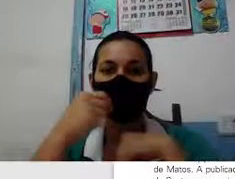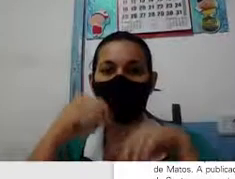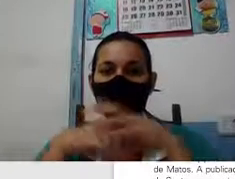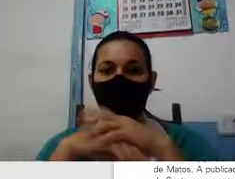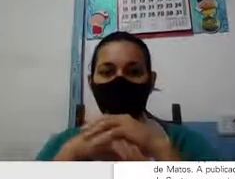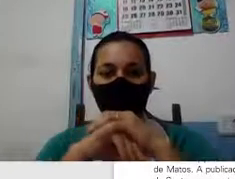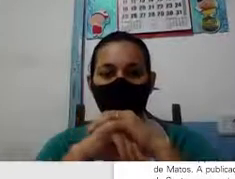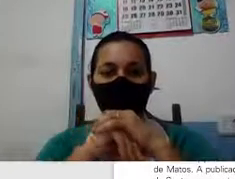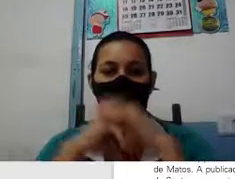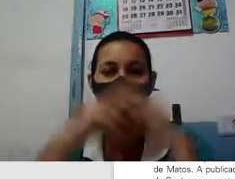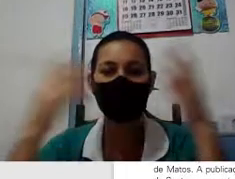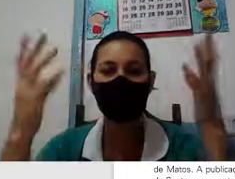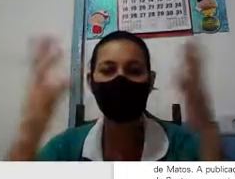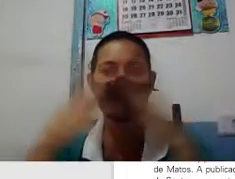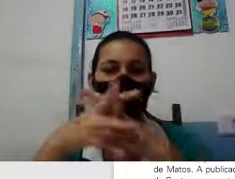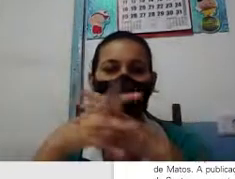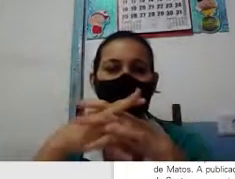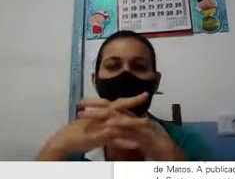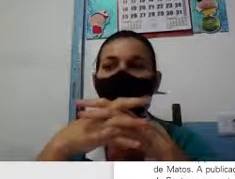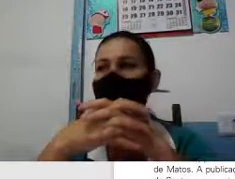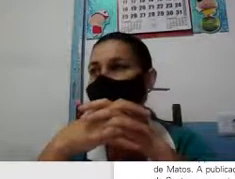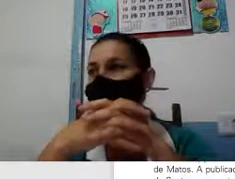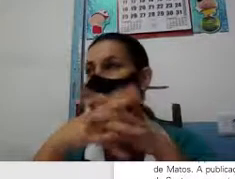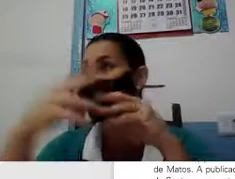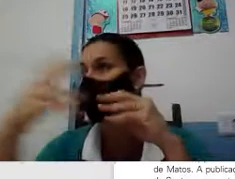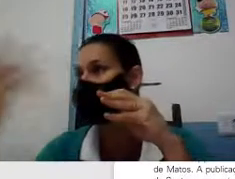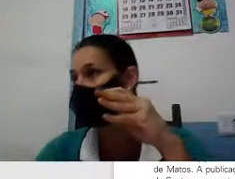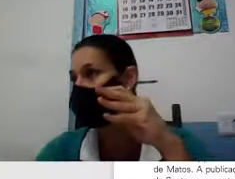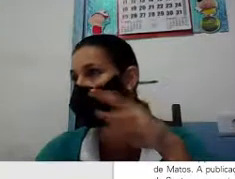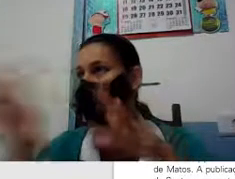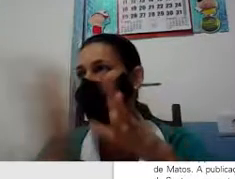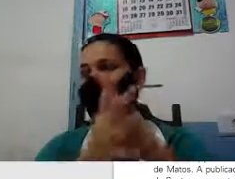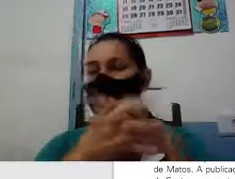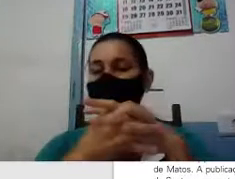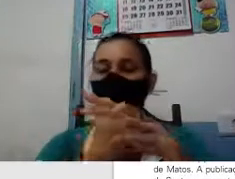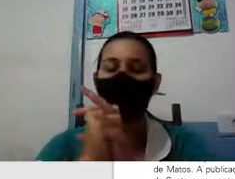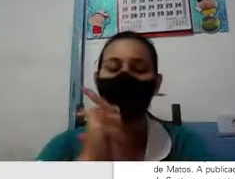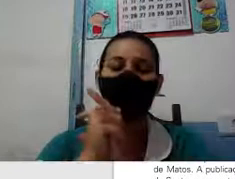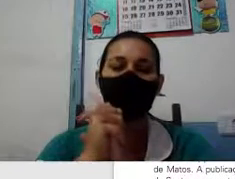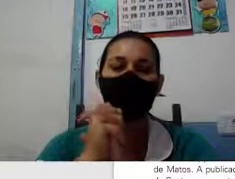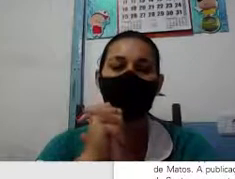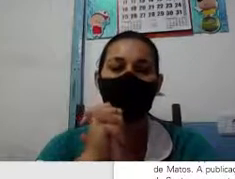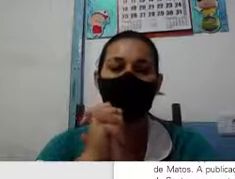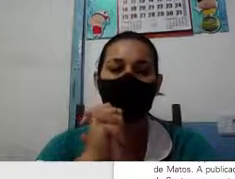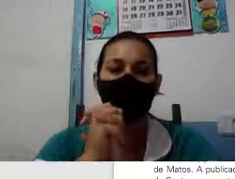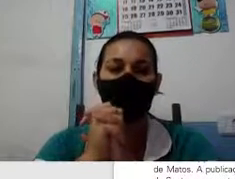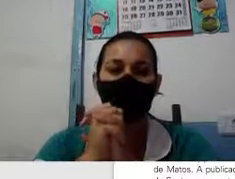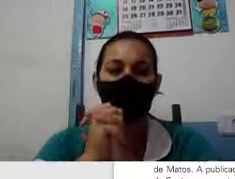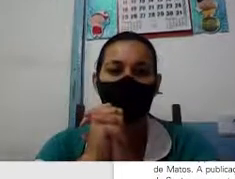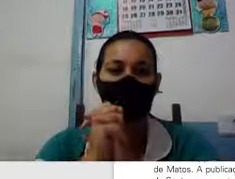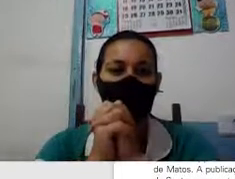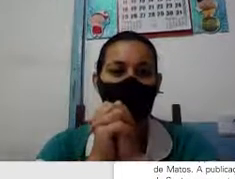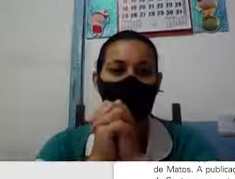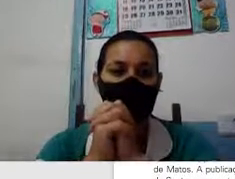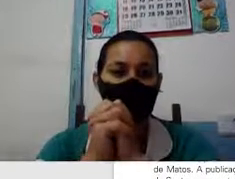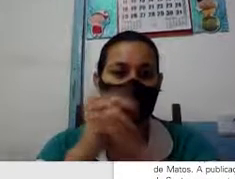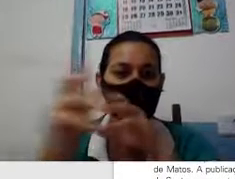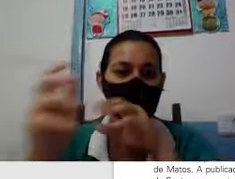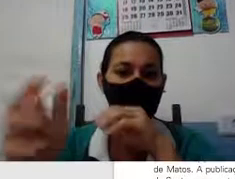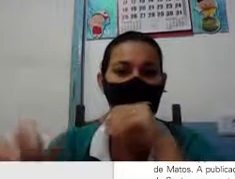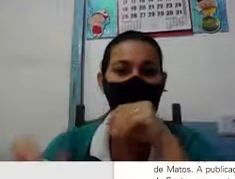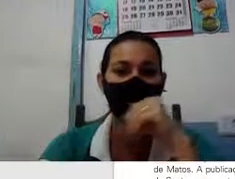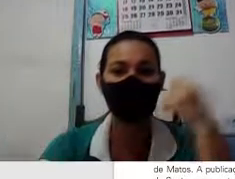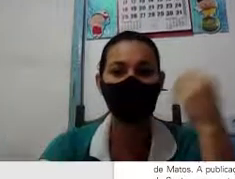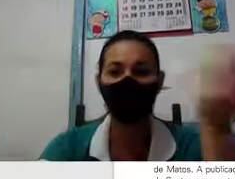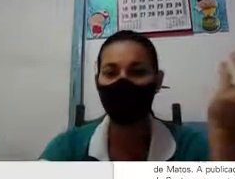Ah, ele buscava atenção pelo divino, pelo profano, né? Então, depois a